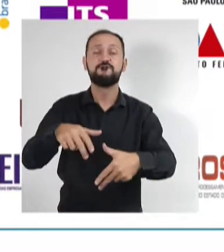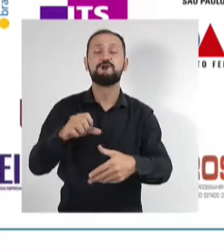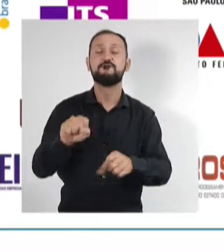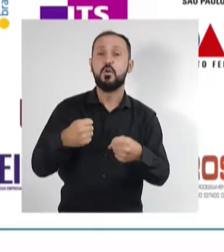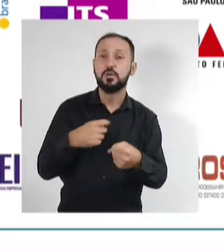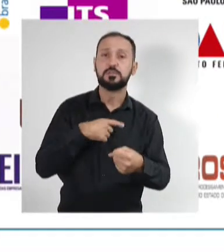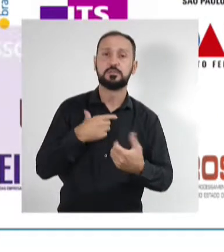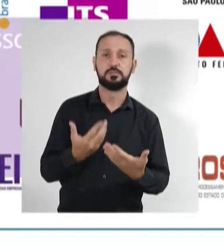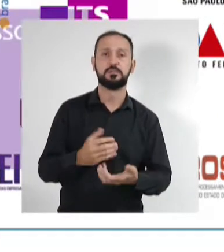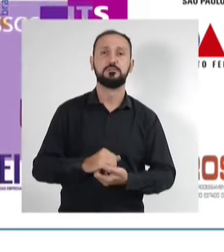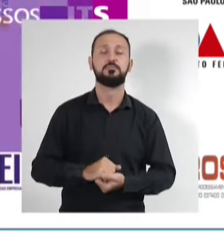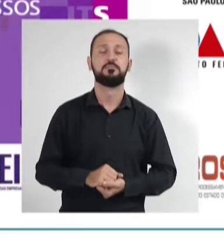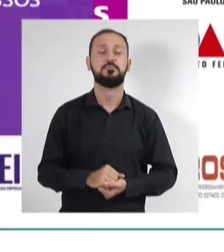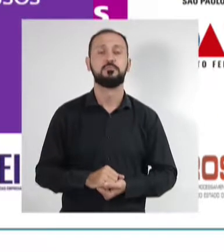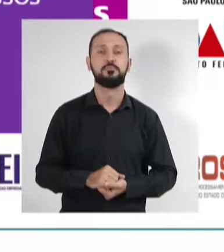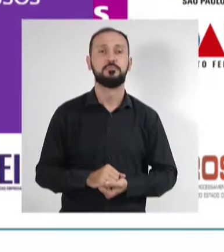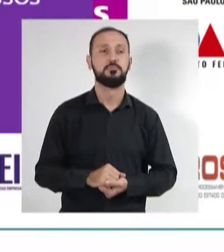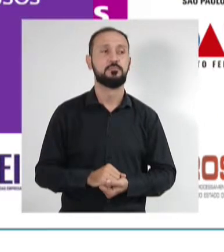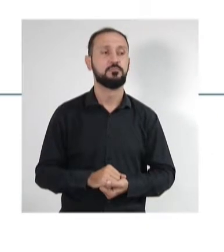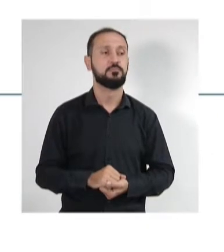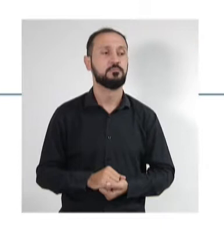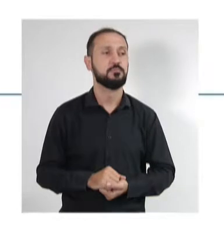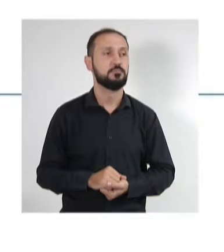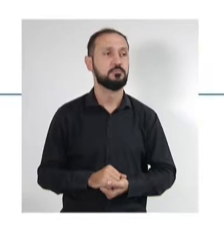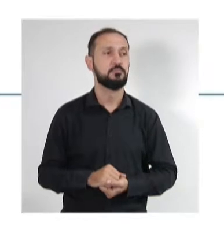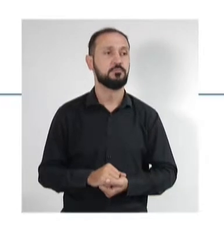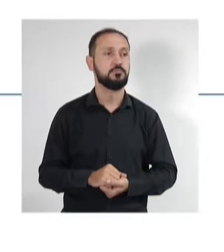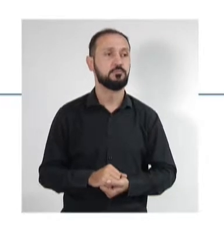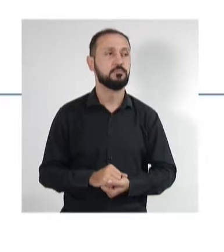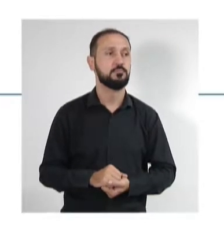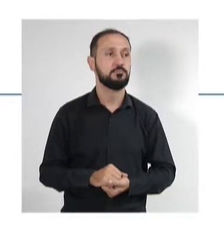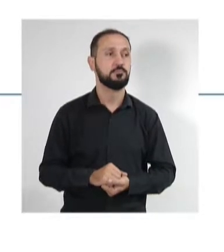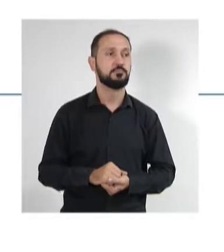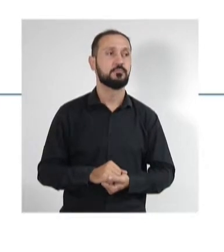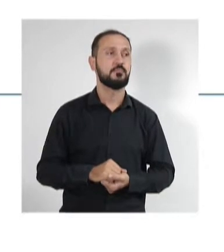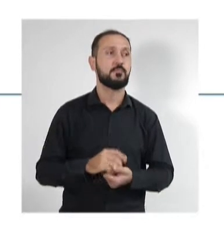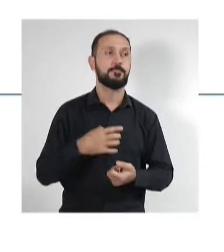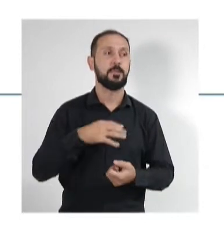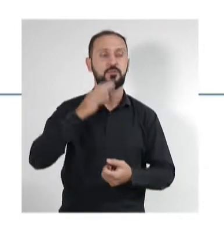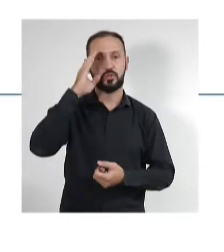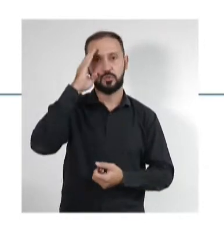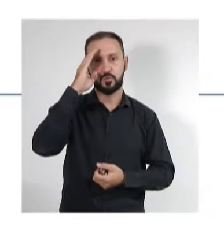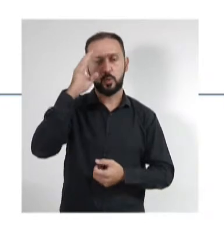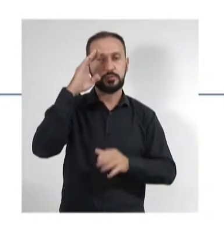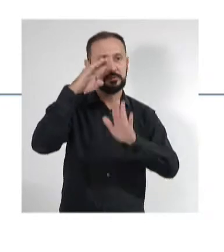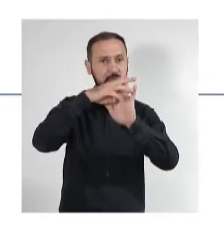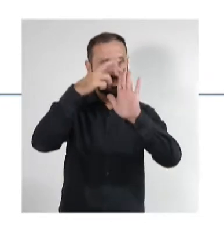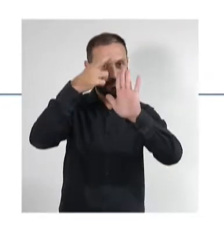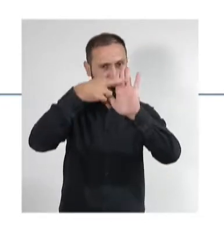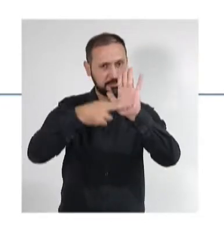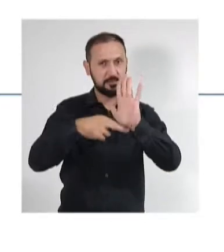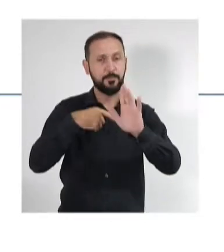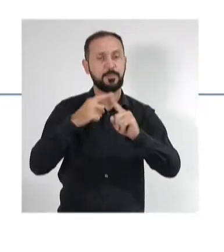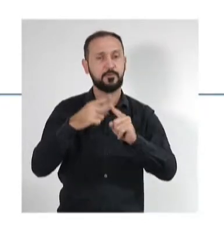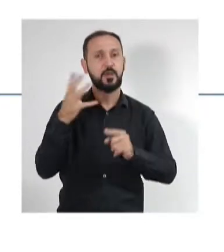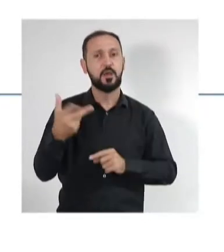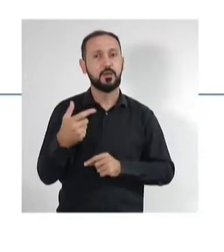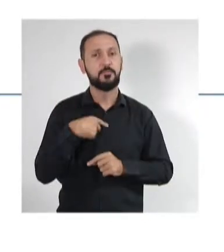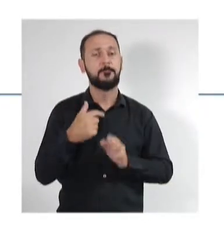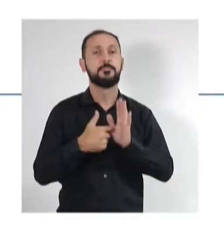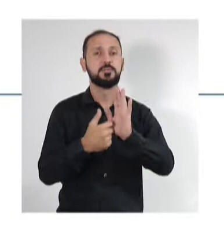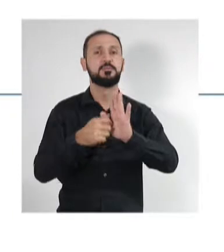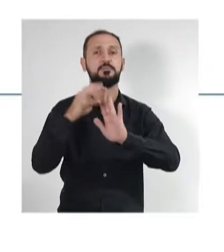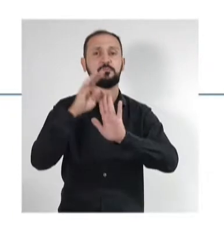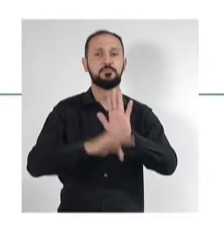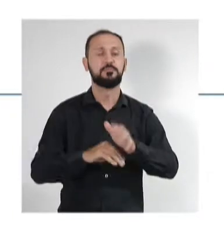possuía. Eu vou entrar aqui diretamente na dogmática, e eu quero passar muito rápido, porque tem muito texto, a apresentação